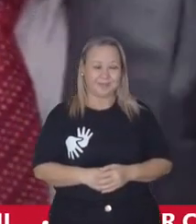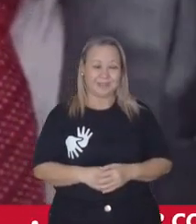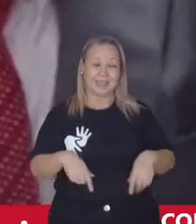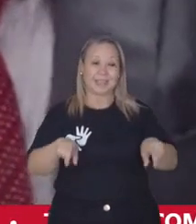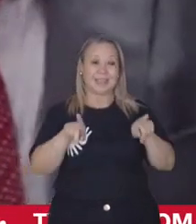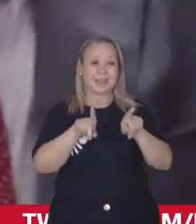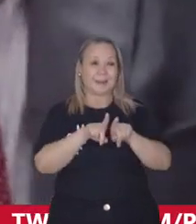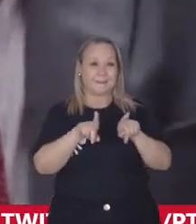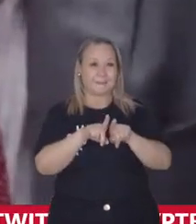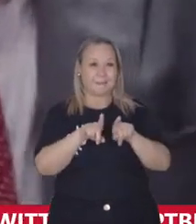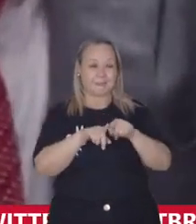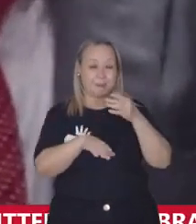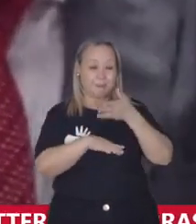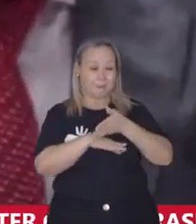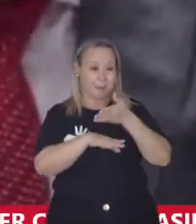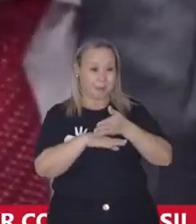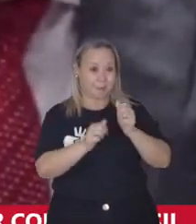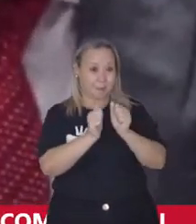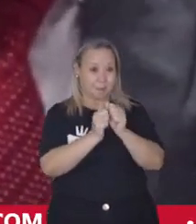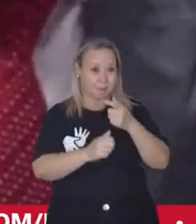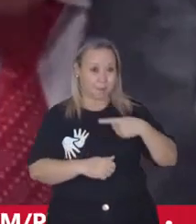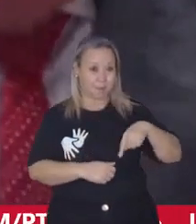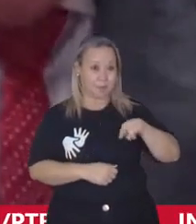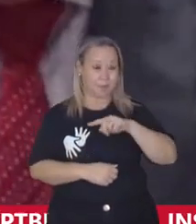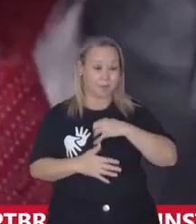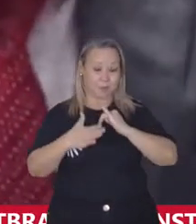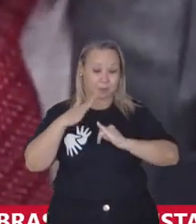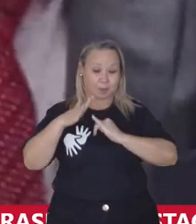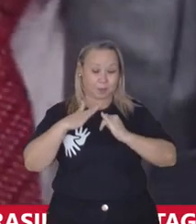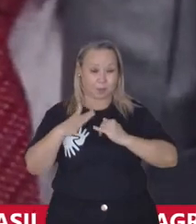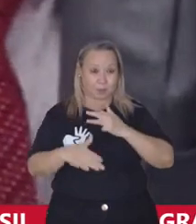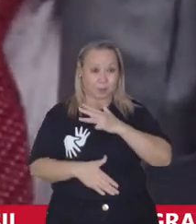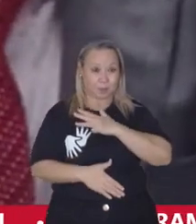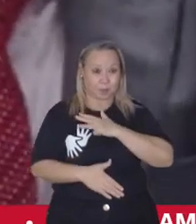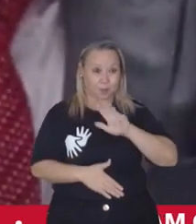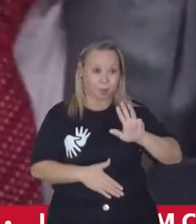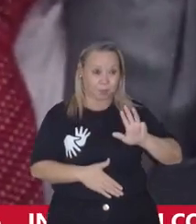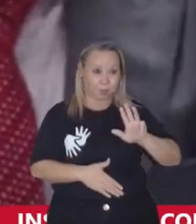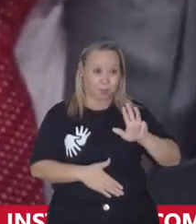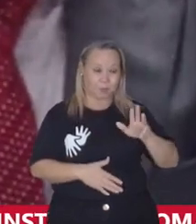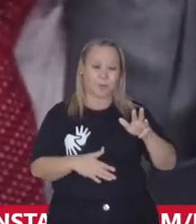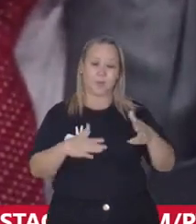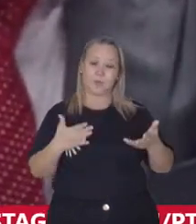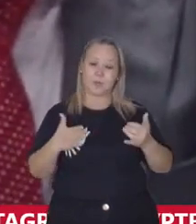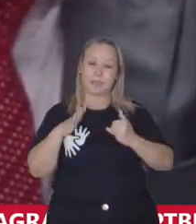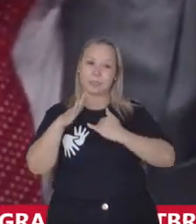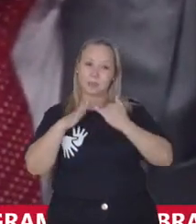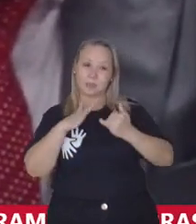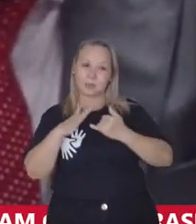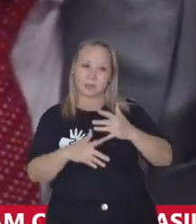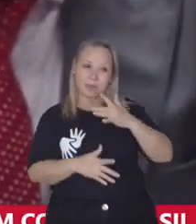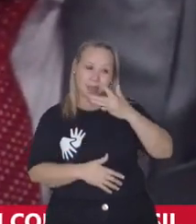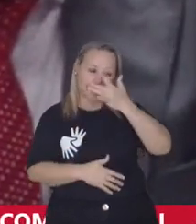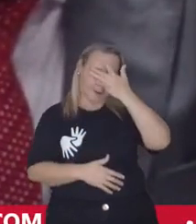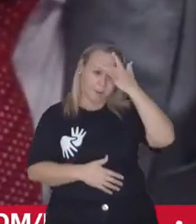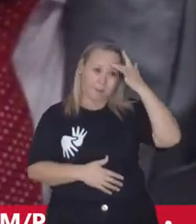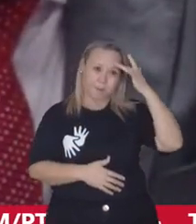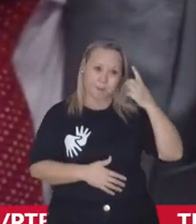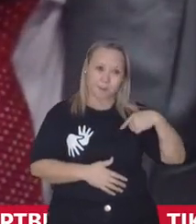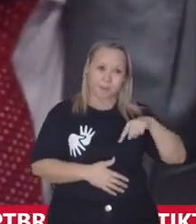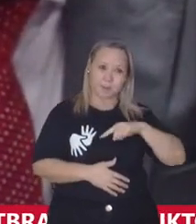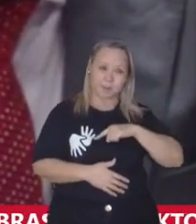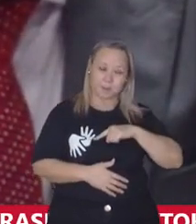Também participou conosco o Instituto Lula, nesta organização, na pessoa do nosso